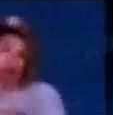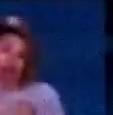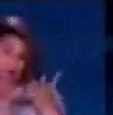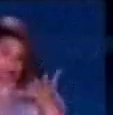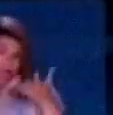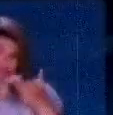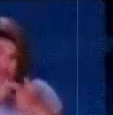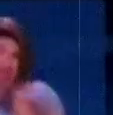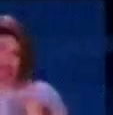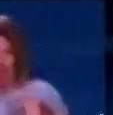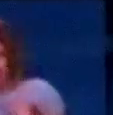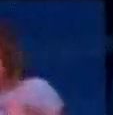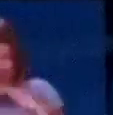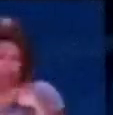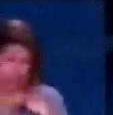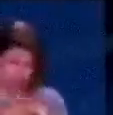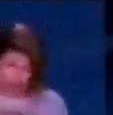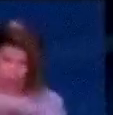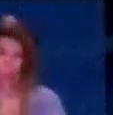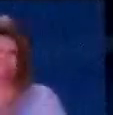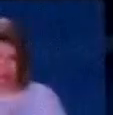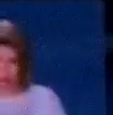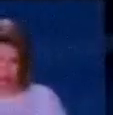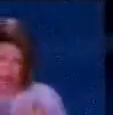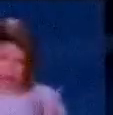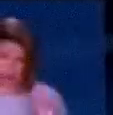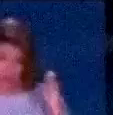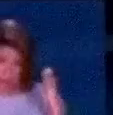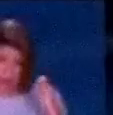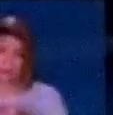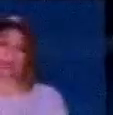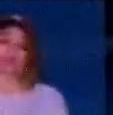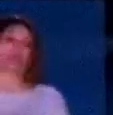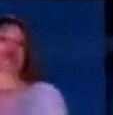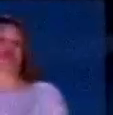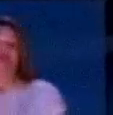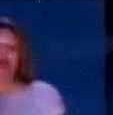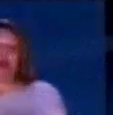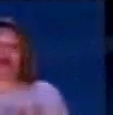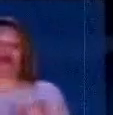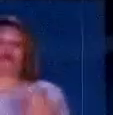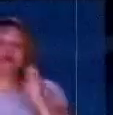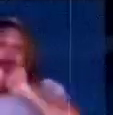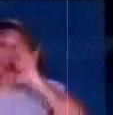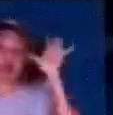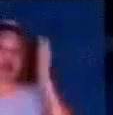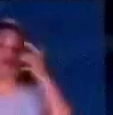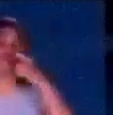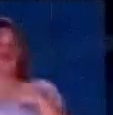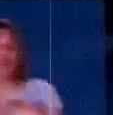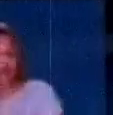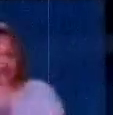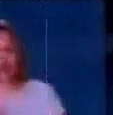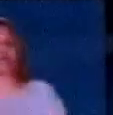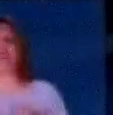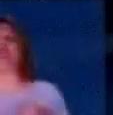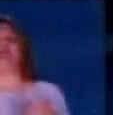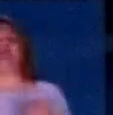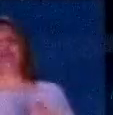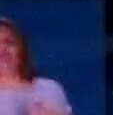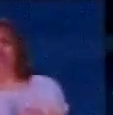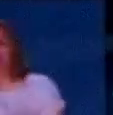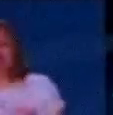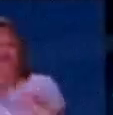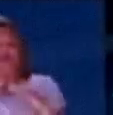questões de financiamento público de campanha, nós da rede temos muito claro que o financiamento deve